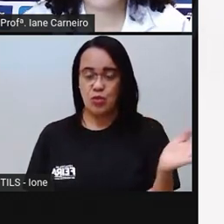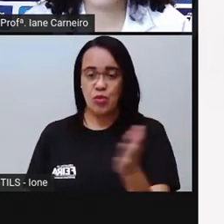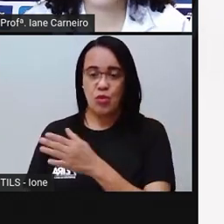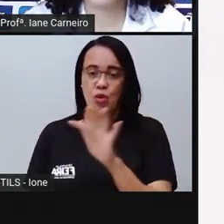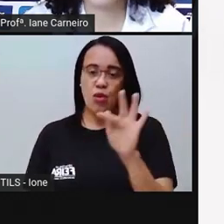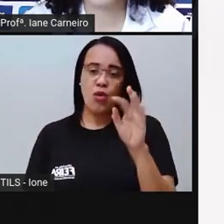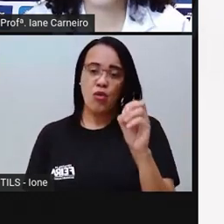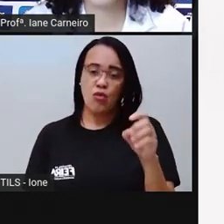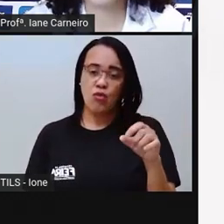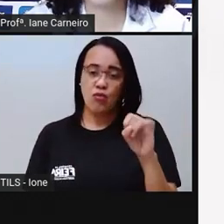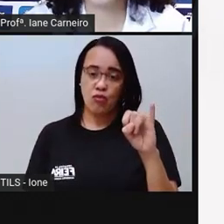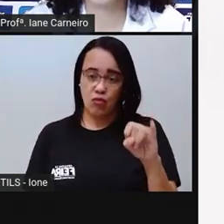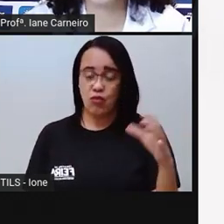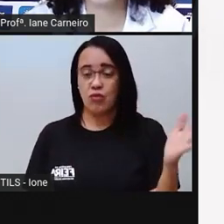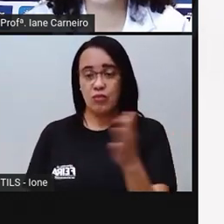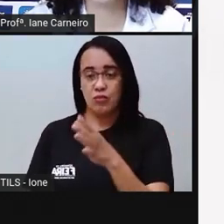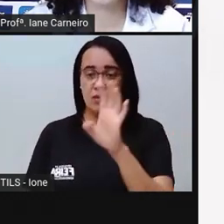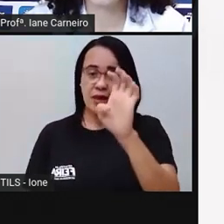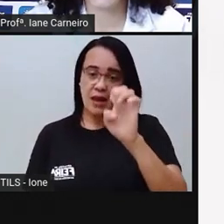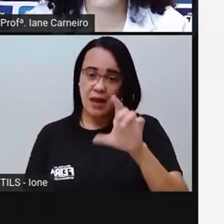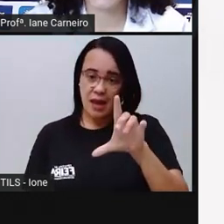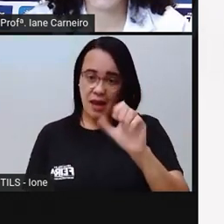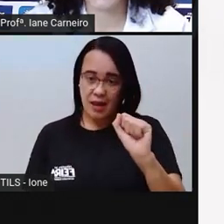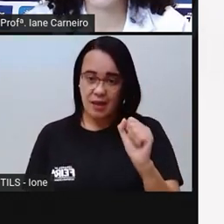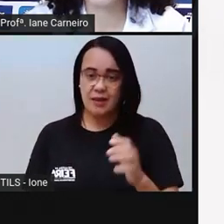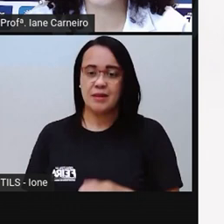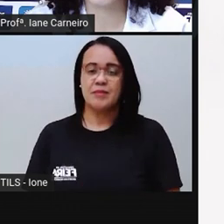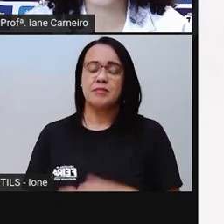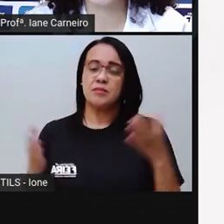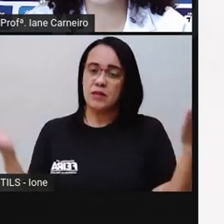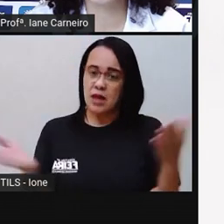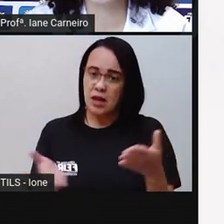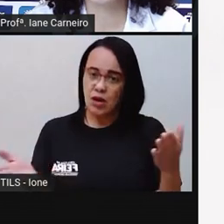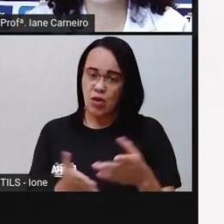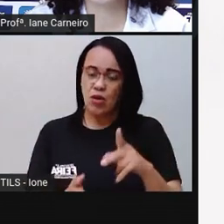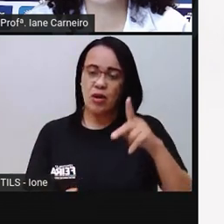tapa o furo do pneu.